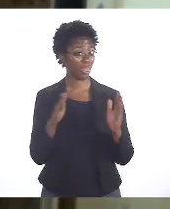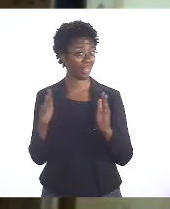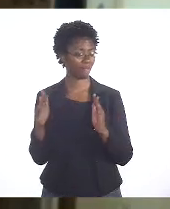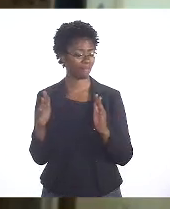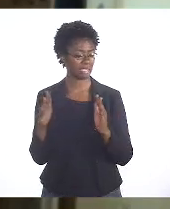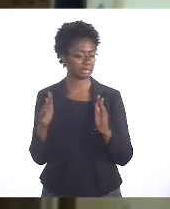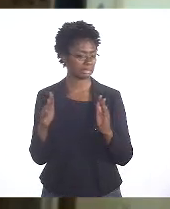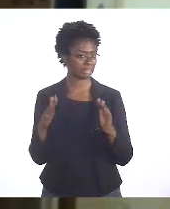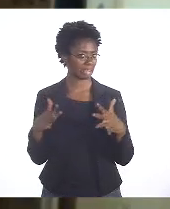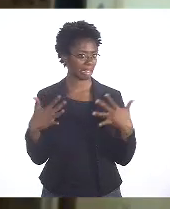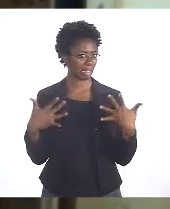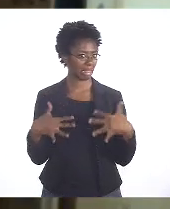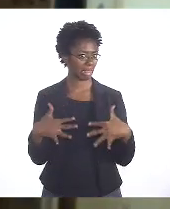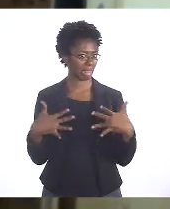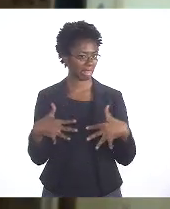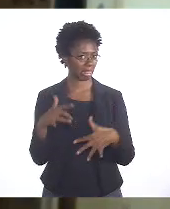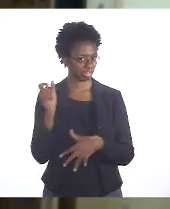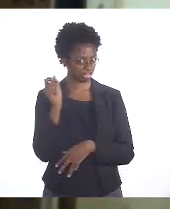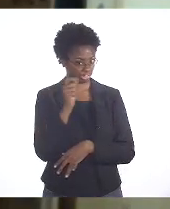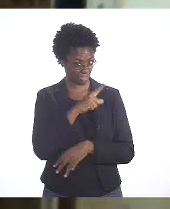violentíssima,